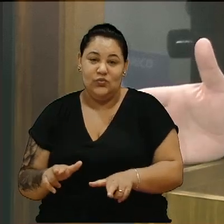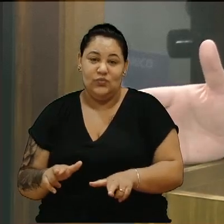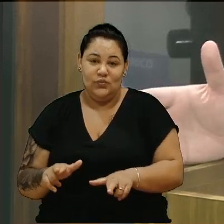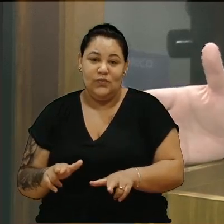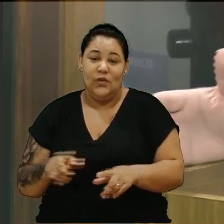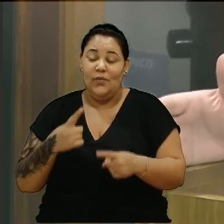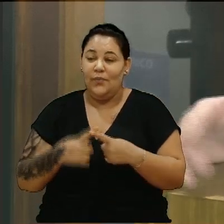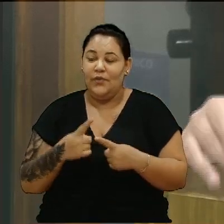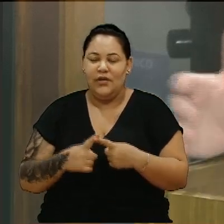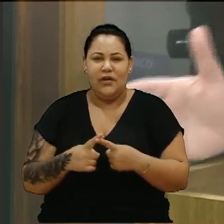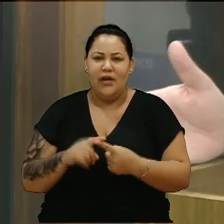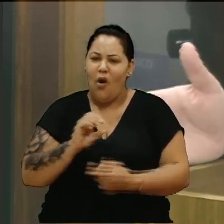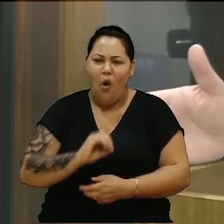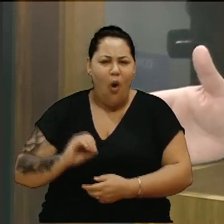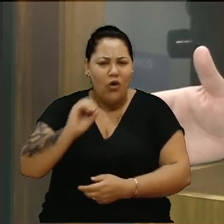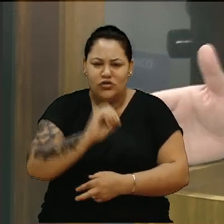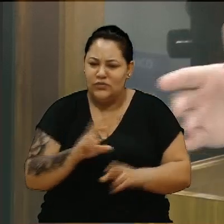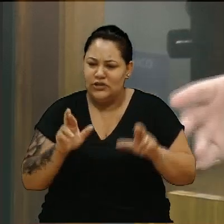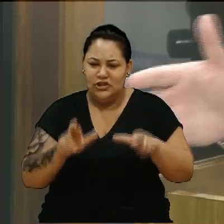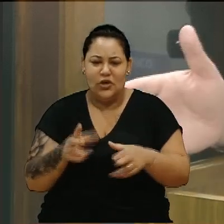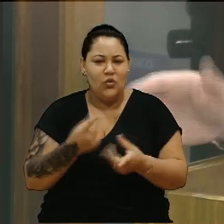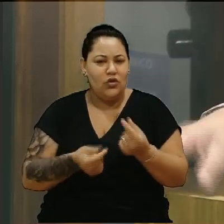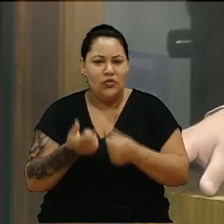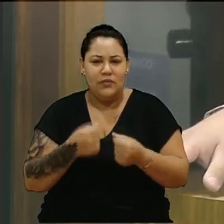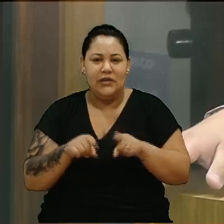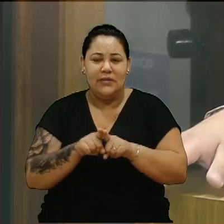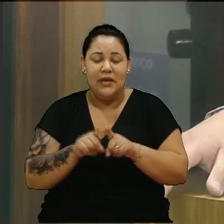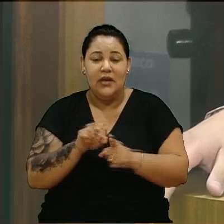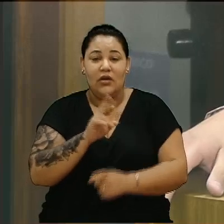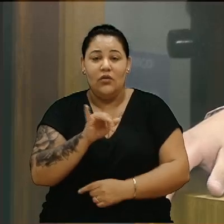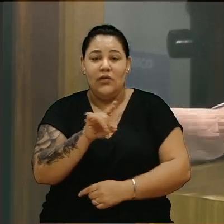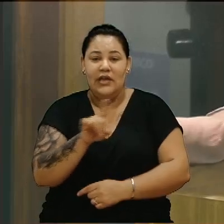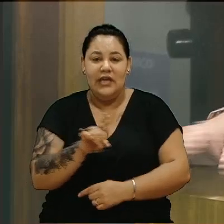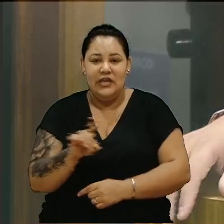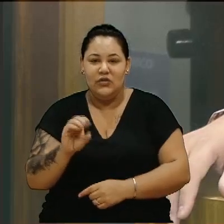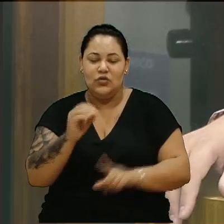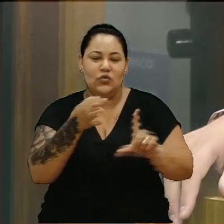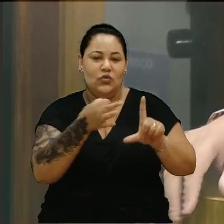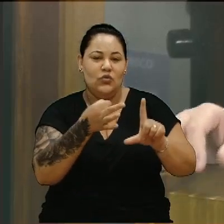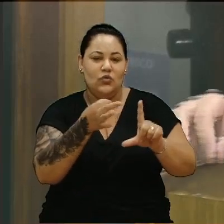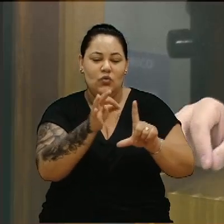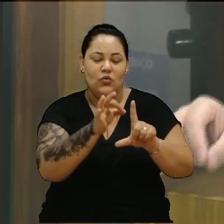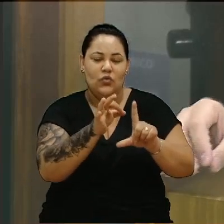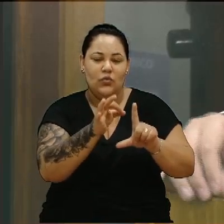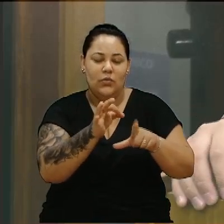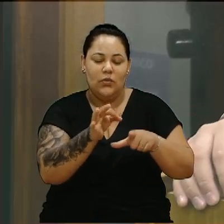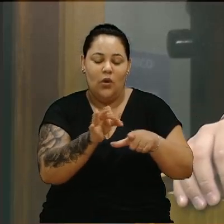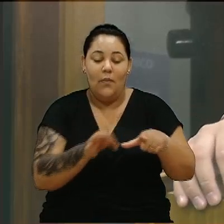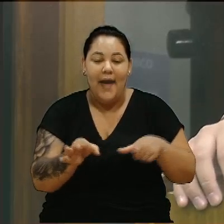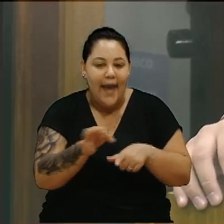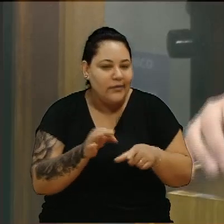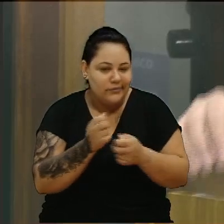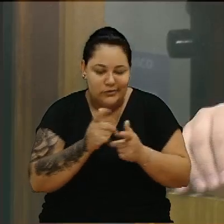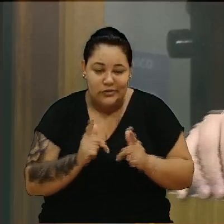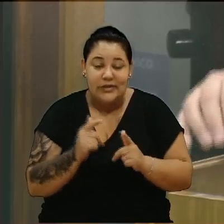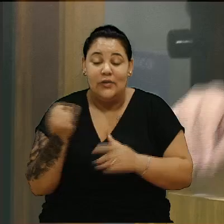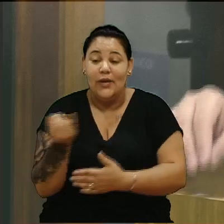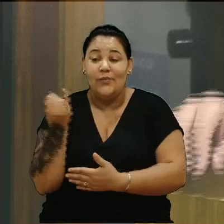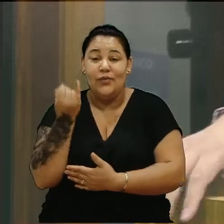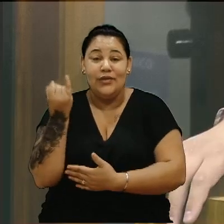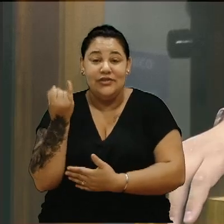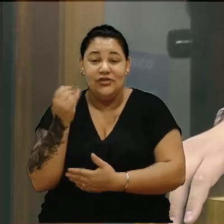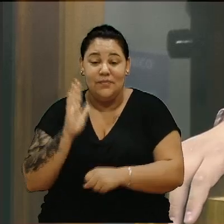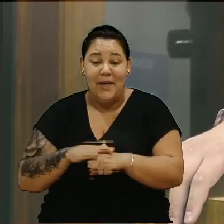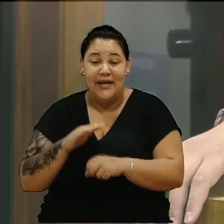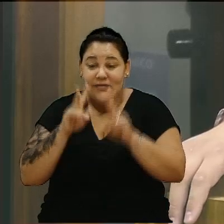tão rica no aspecto populacional, econômico, a região do Desvio Risso, comércios, etc., e afins. Então, acho que é importante a gente dar também visibilidade,